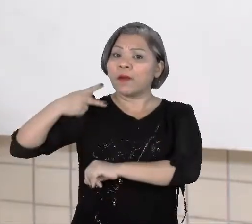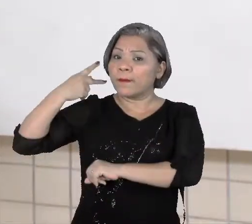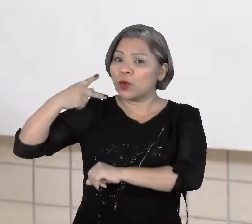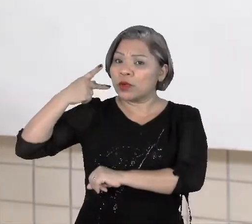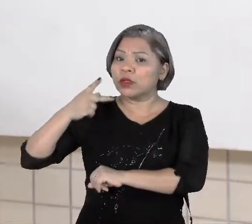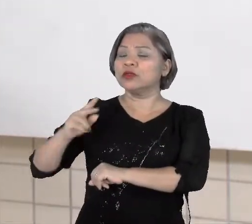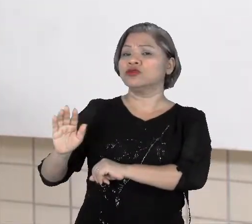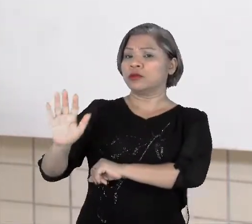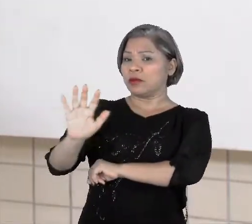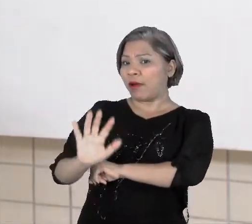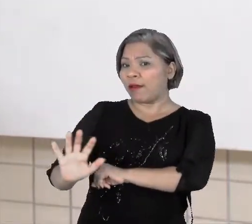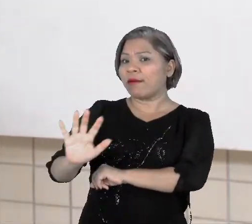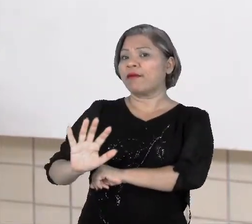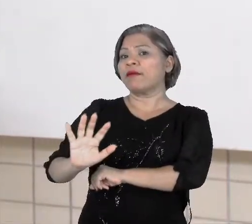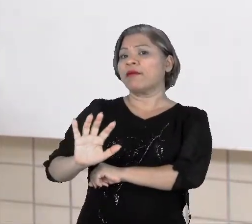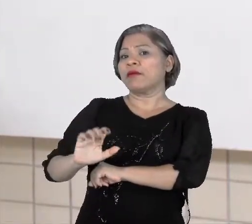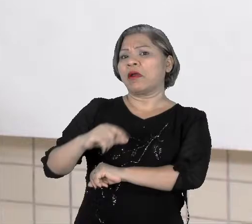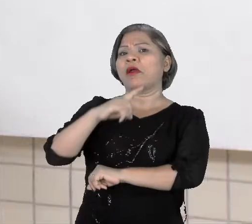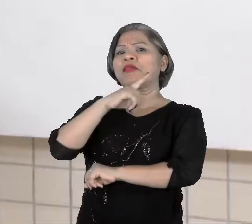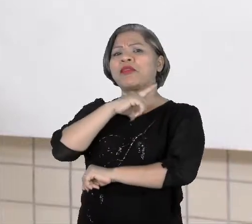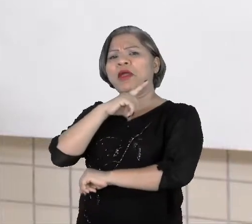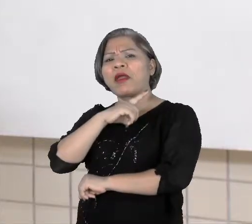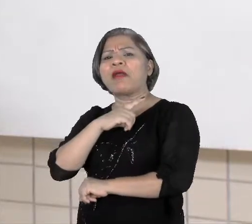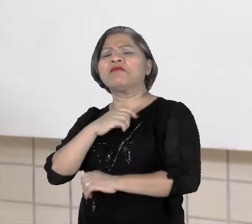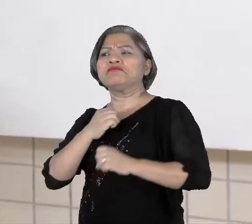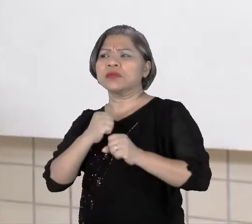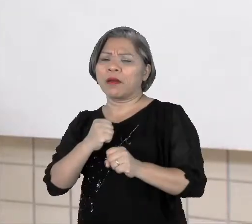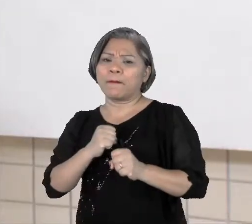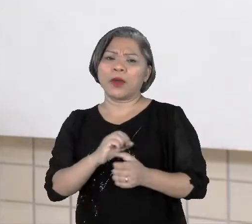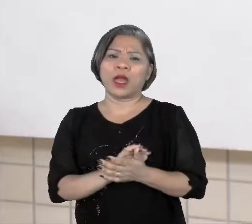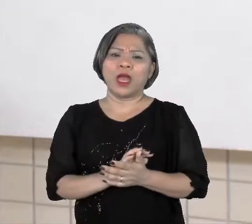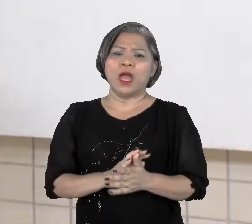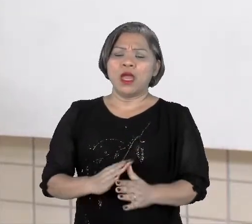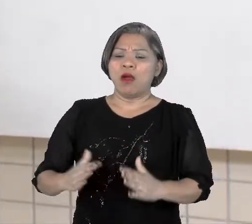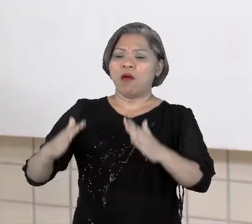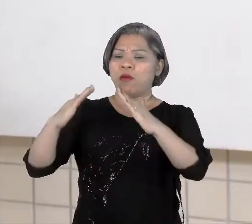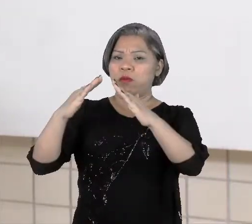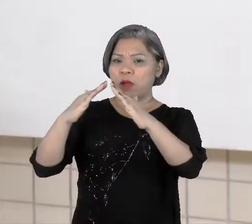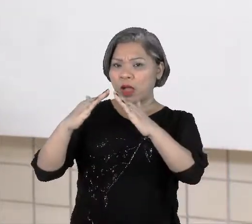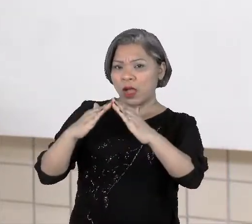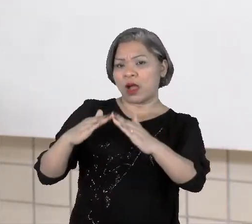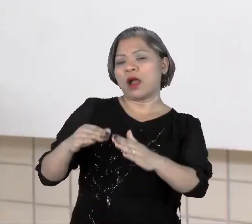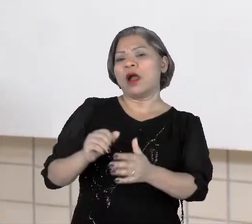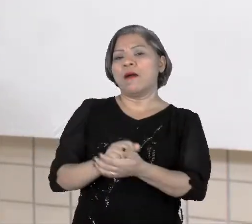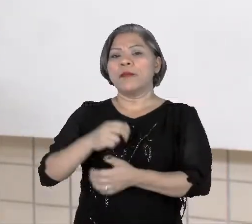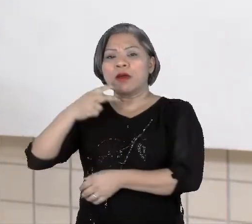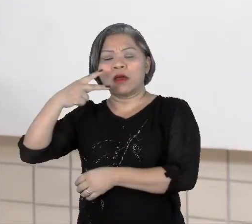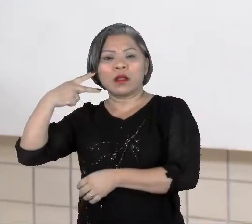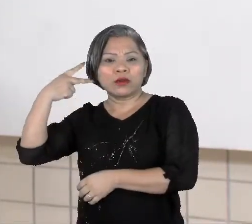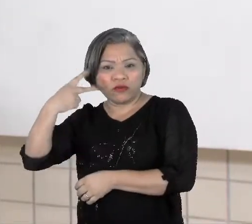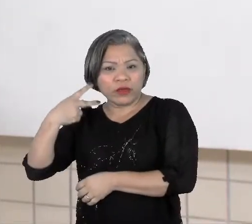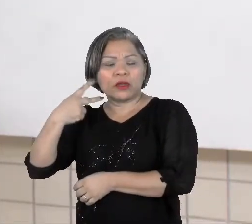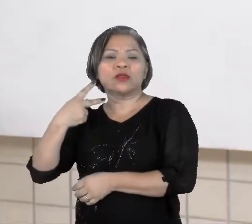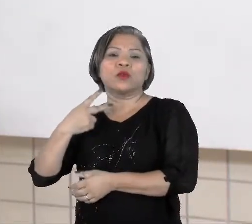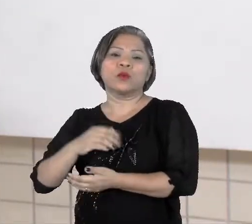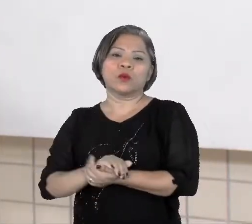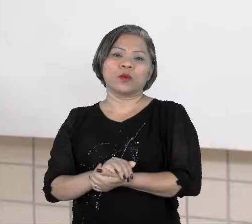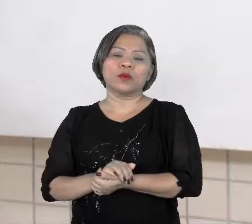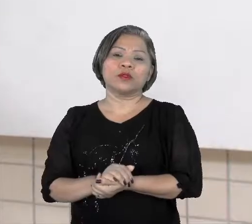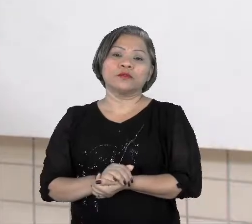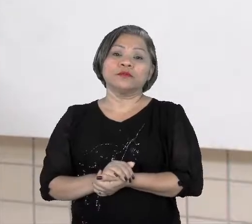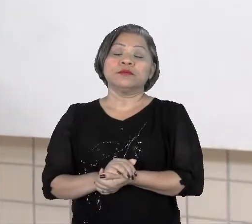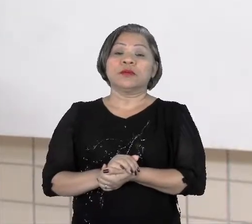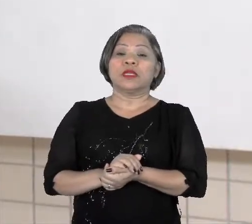Agora, aquela vila ela vai poder ter uma Câmara de Vereadores, certo? Porque a partir do momento que um povoado ele é promovido a